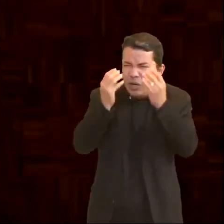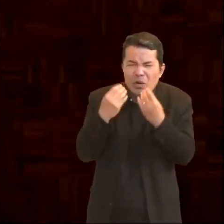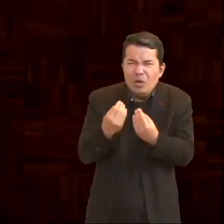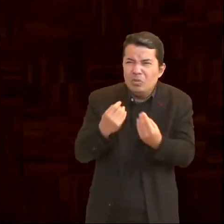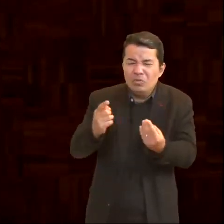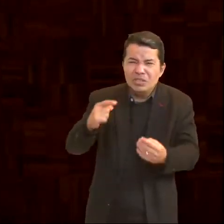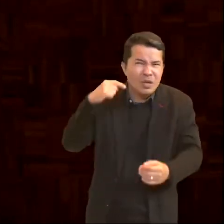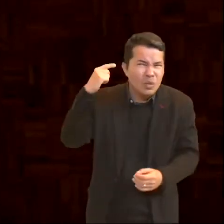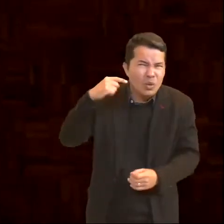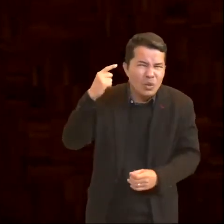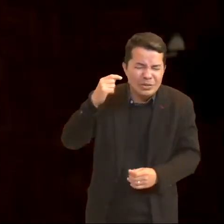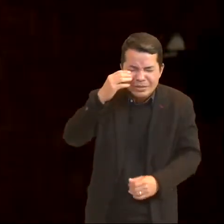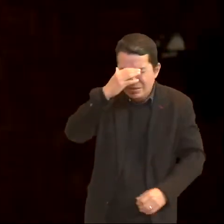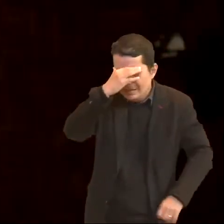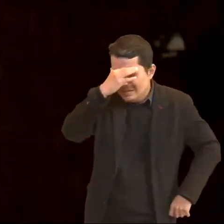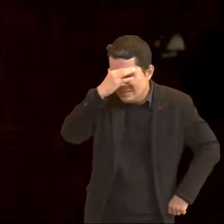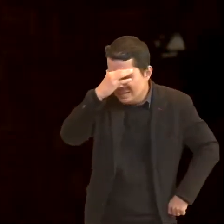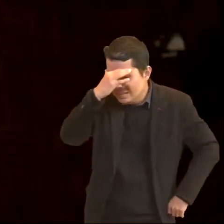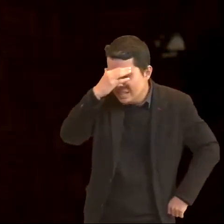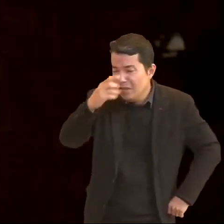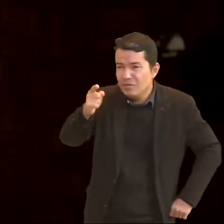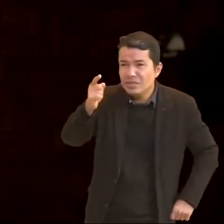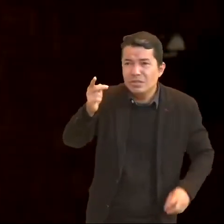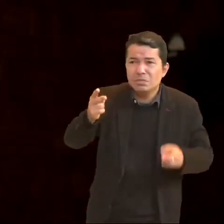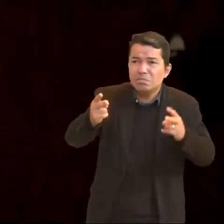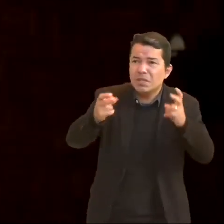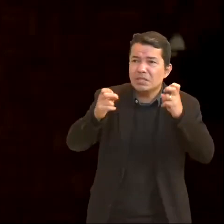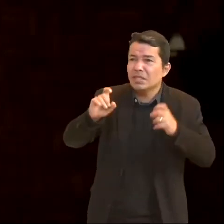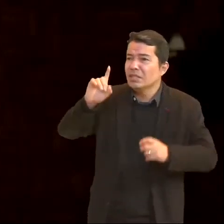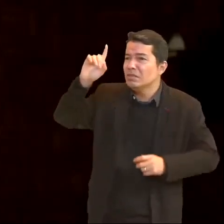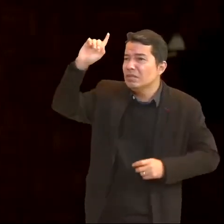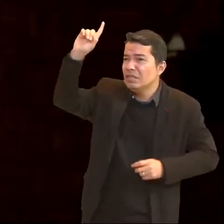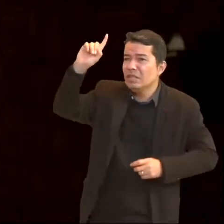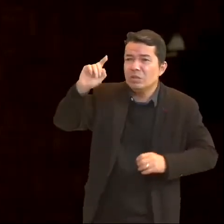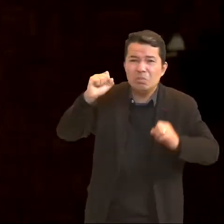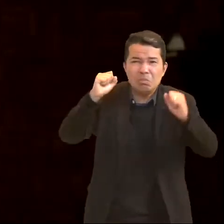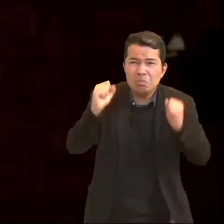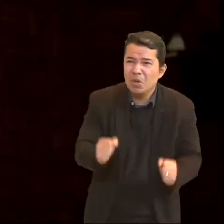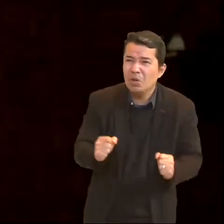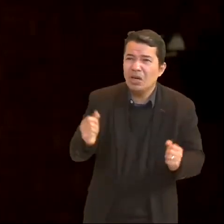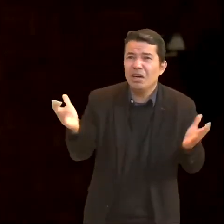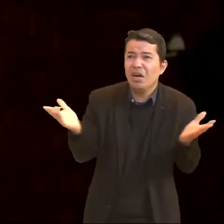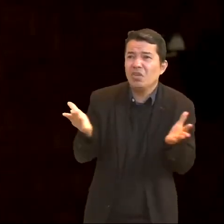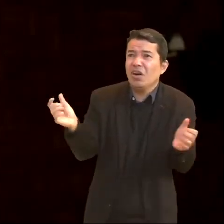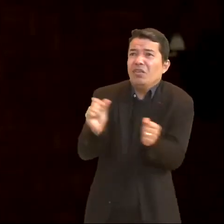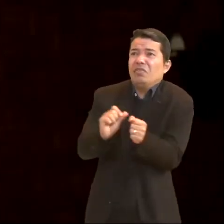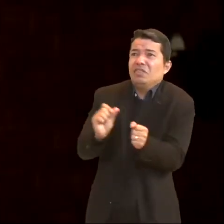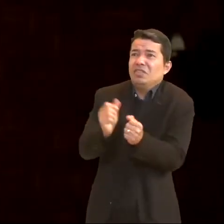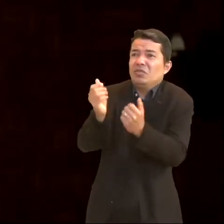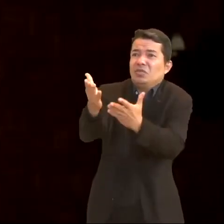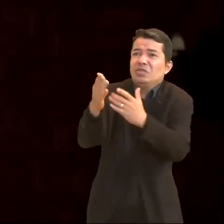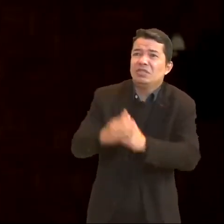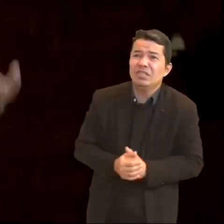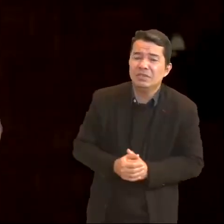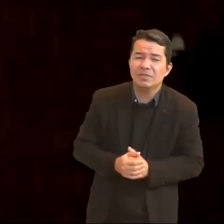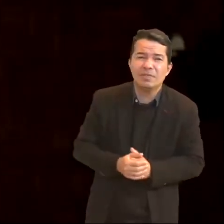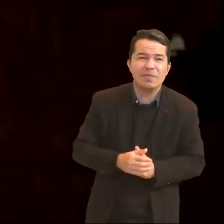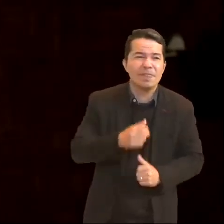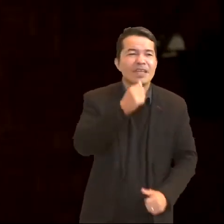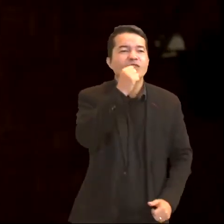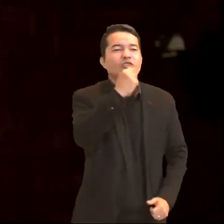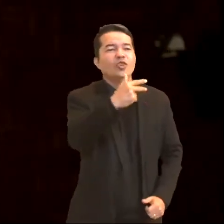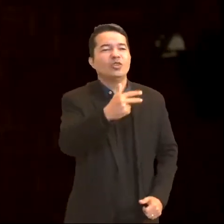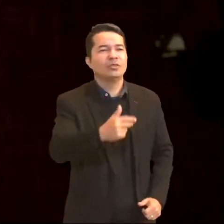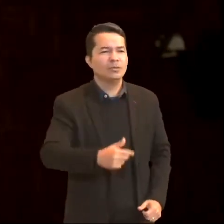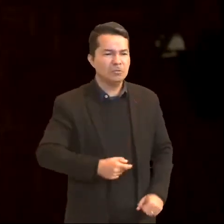é louco. Será que você não percebe que coisa doida? O que a gente faz com você? E o cabra é tão burro,